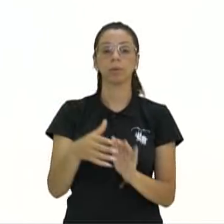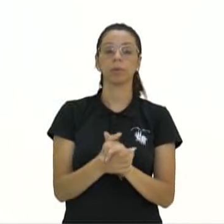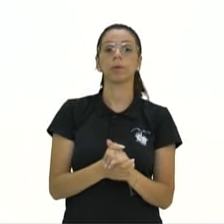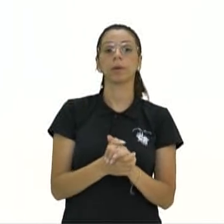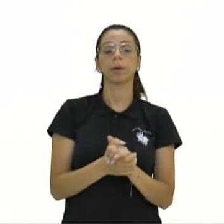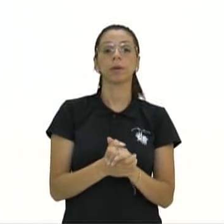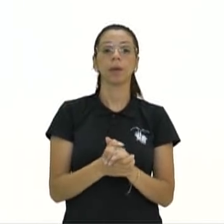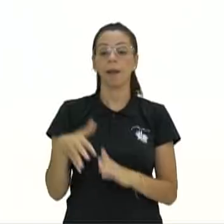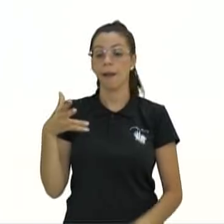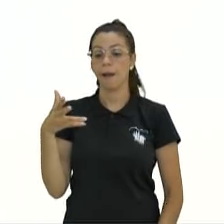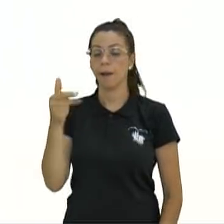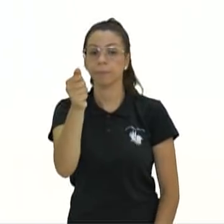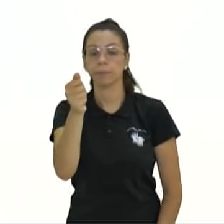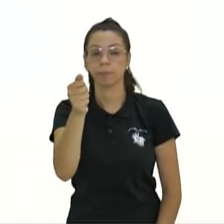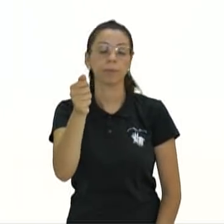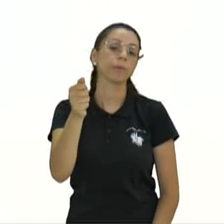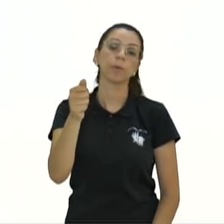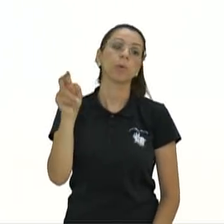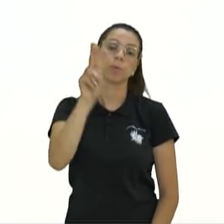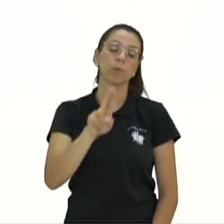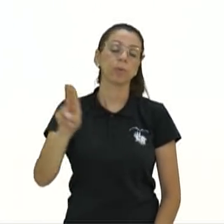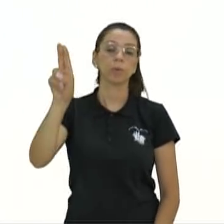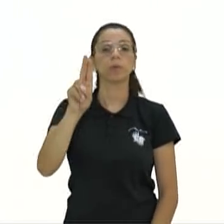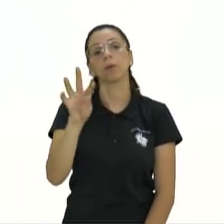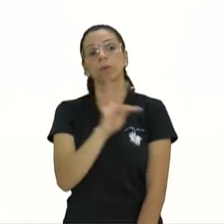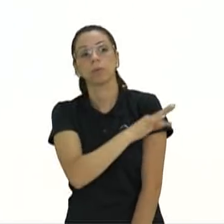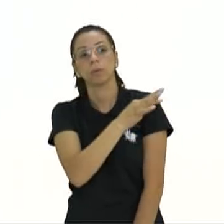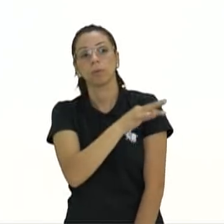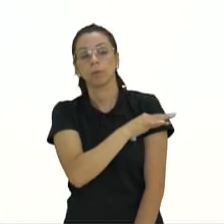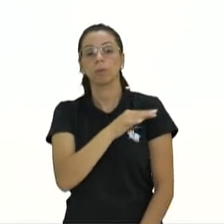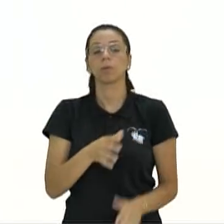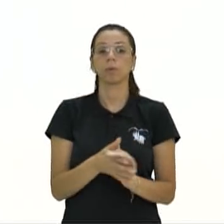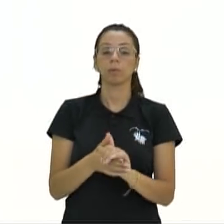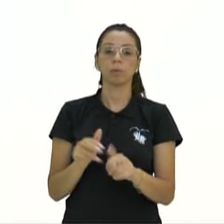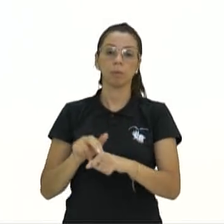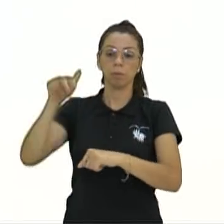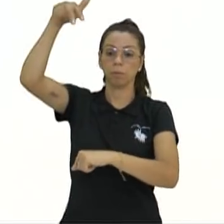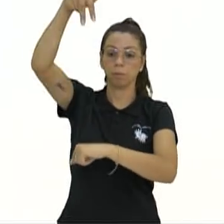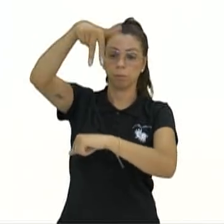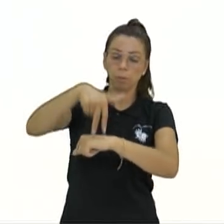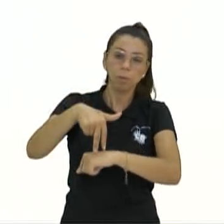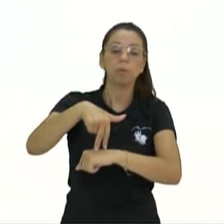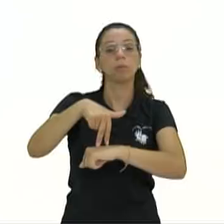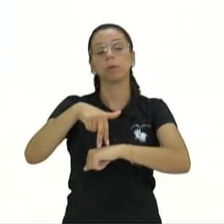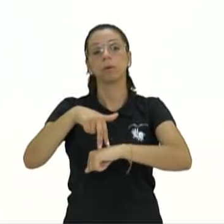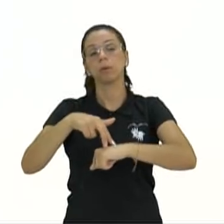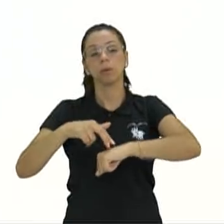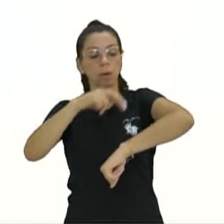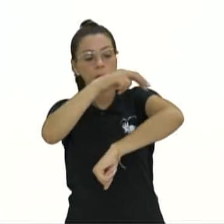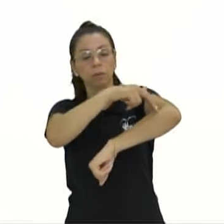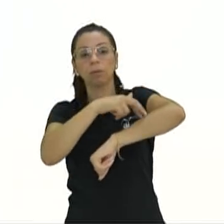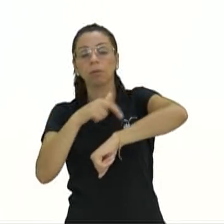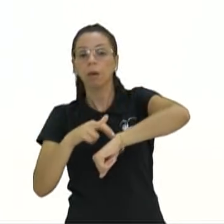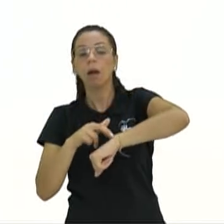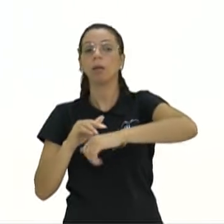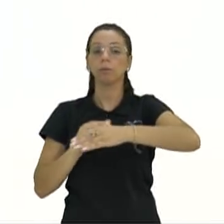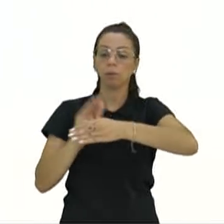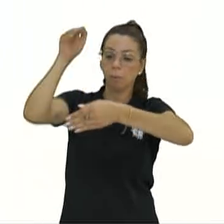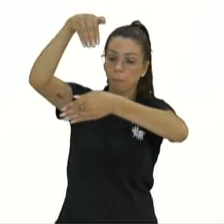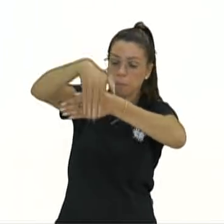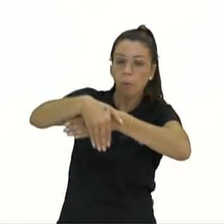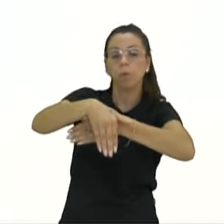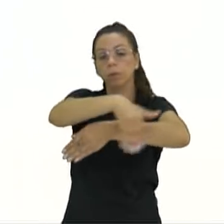o outro rapidamente, usando técnicas para saltar os obstáculos, como rampas, escadas, muros, corrimãos,